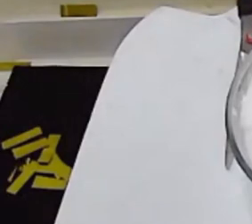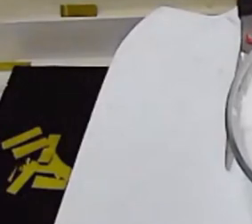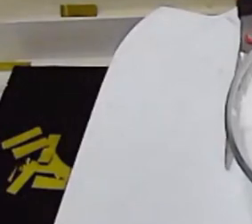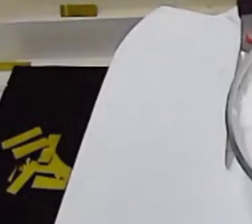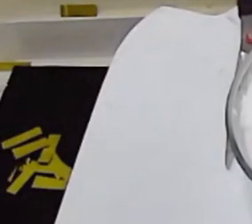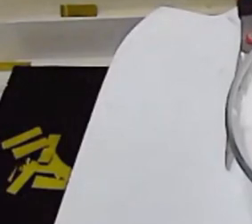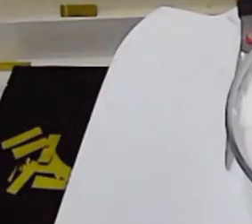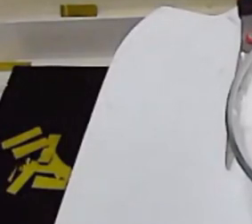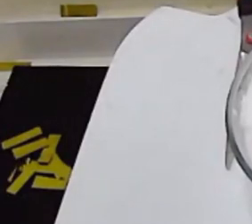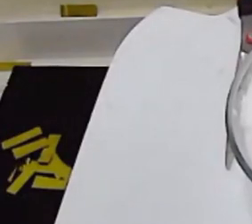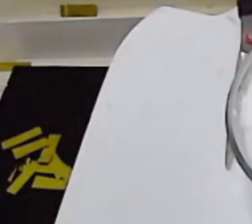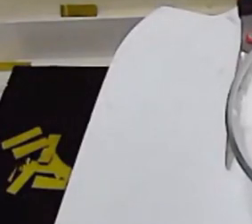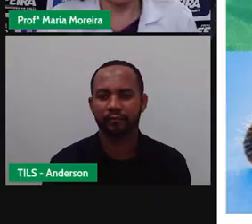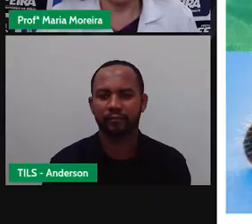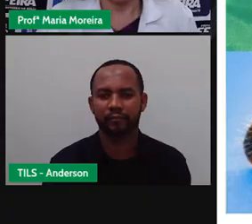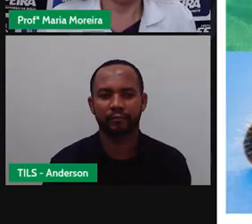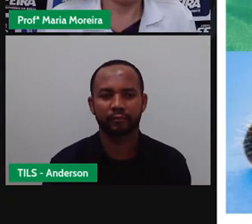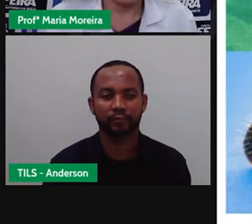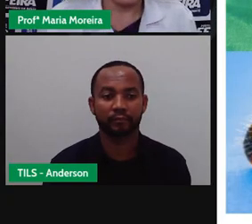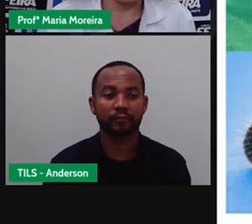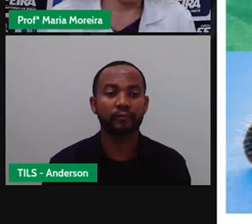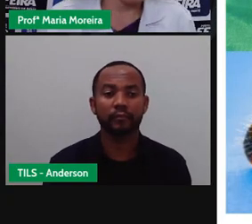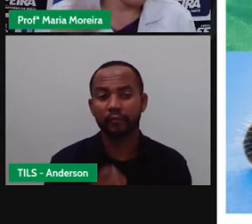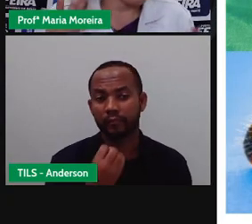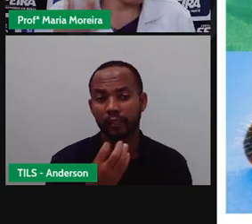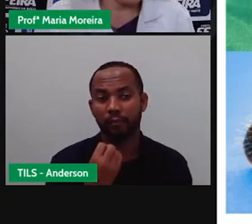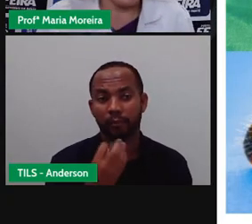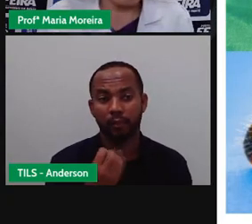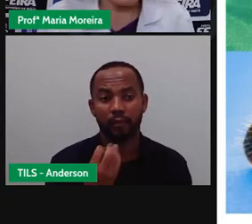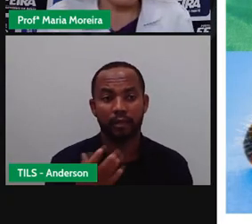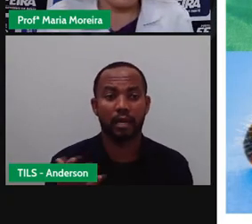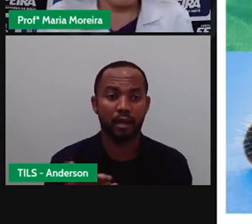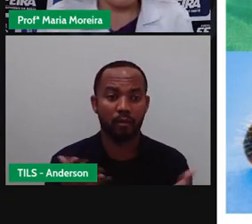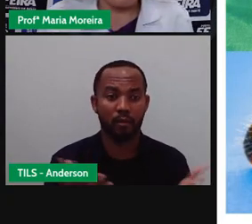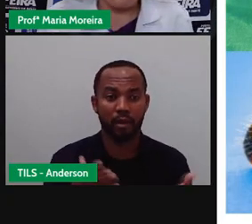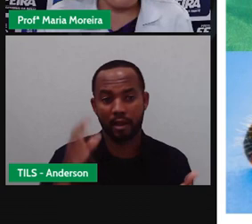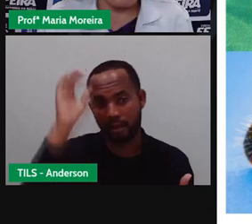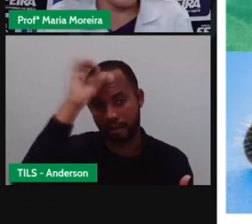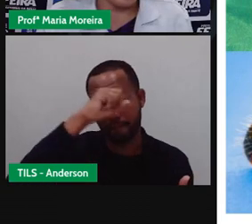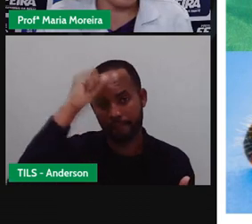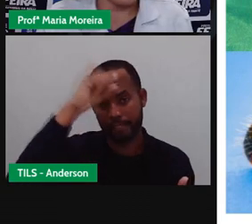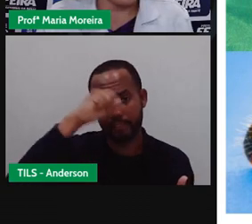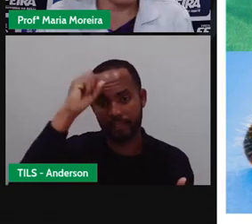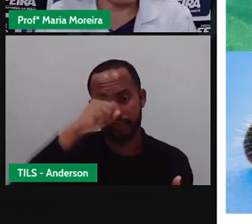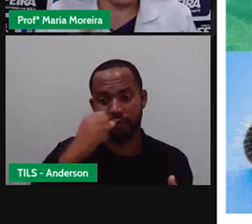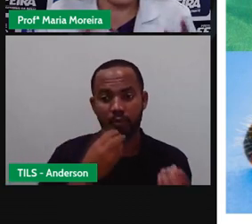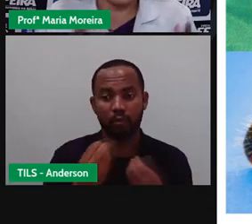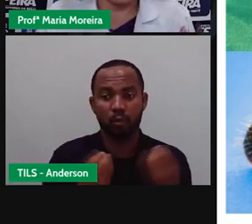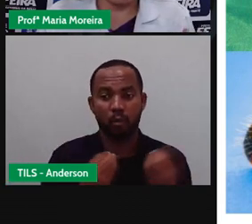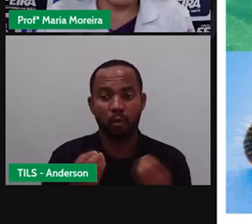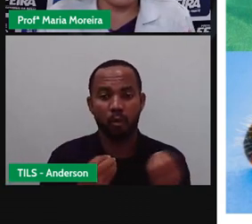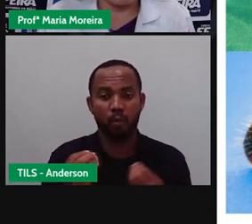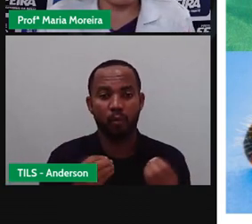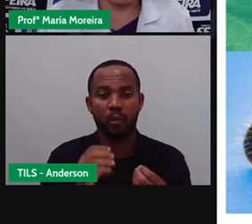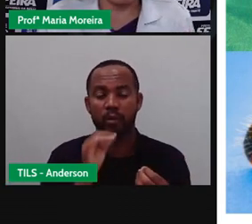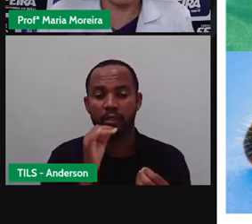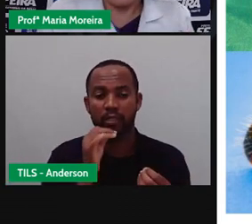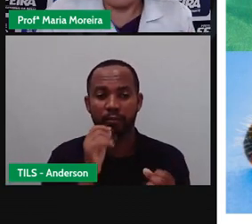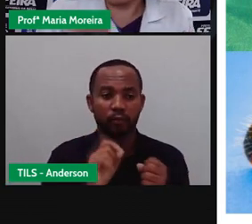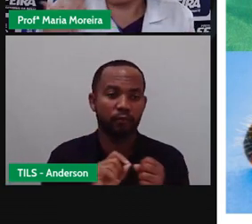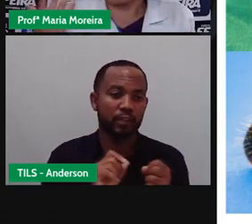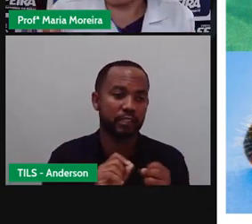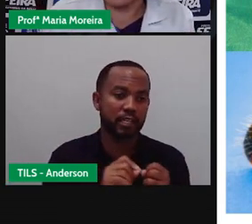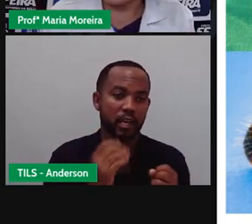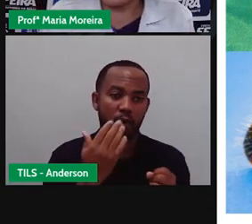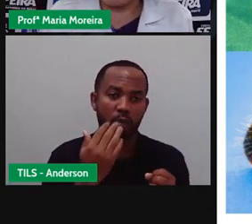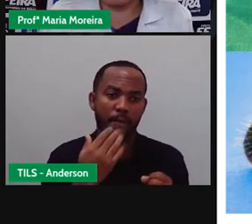aqui também, fazer uma Diana Maria Braga. Bom, aí agora vocês aprenderam, né, com essa dica aí da Maria Mole,